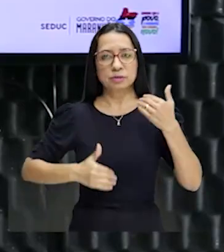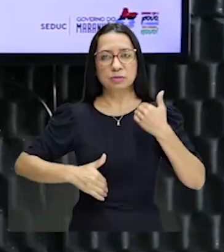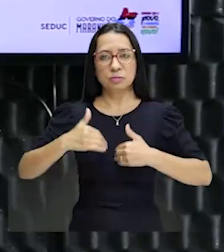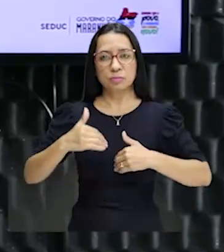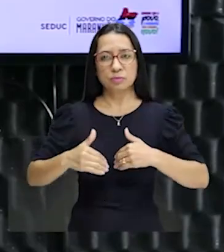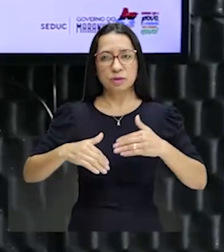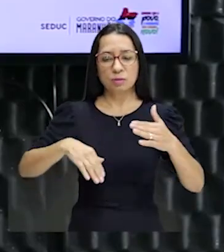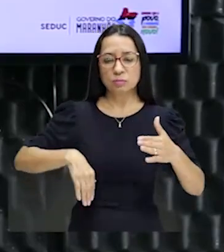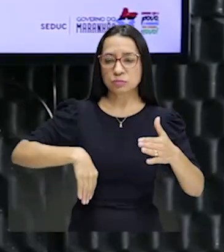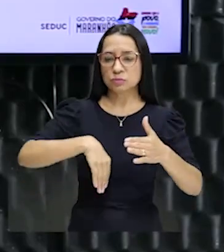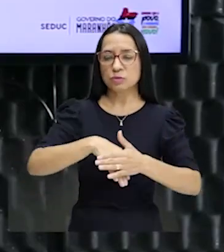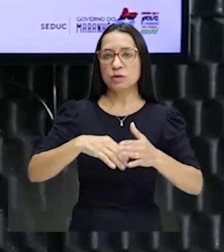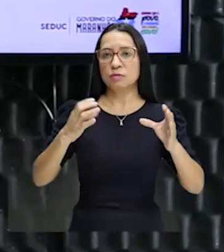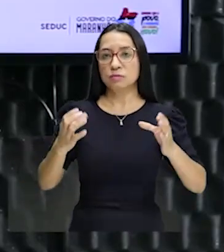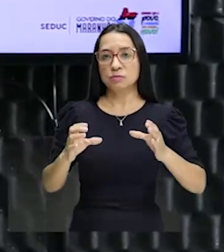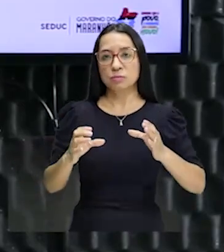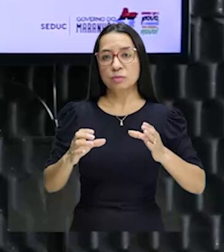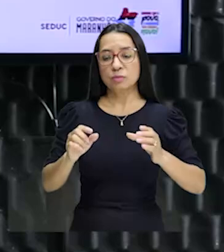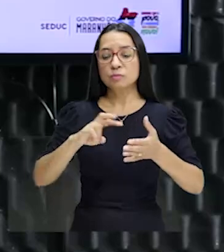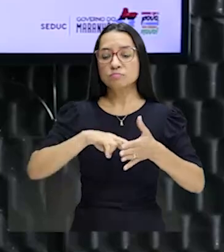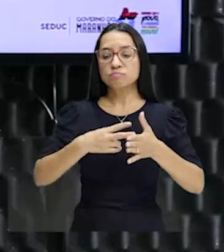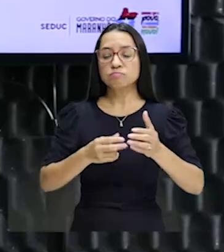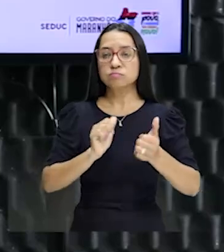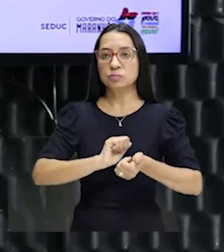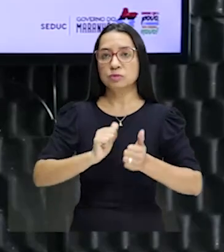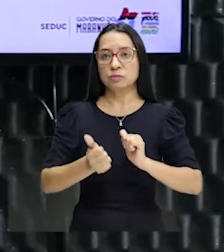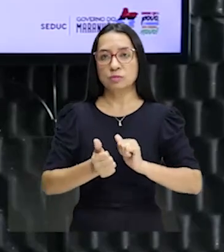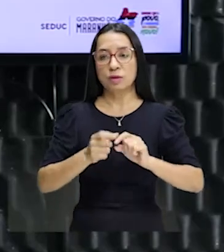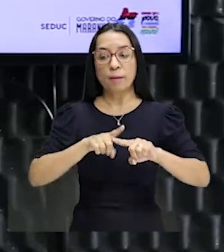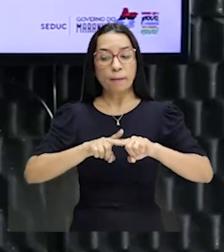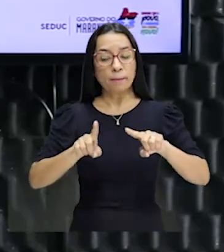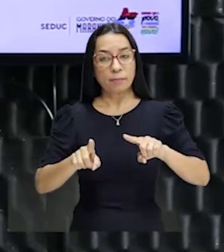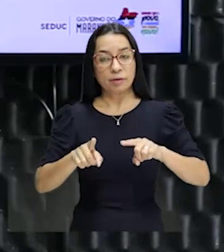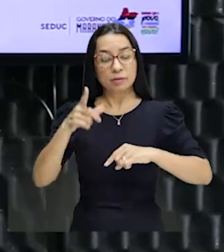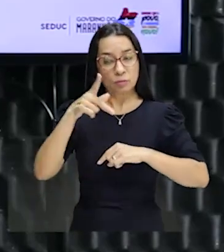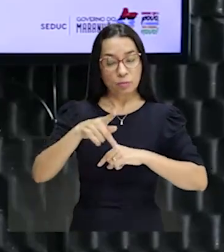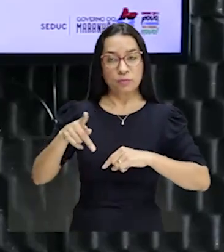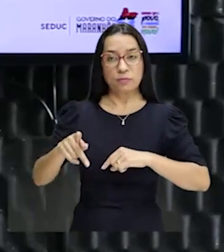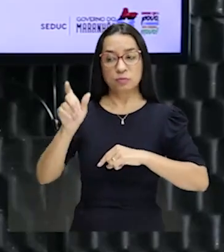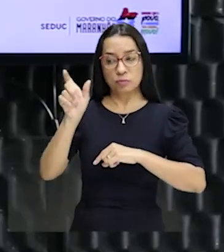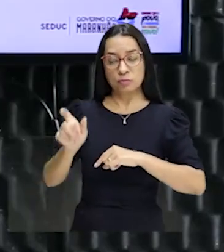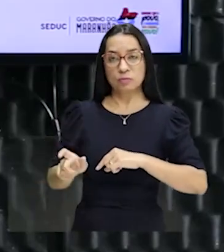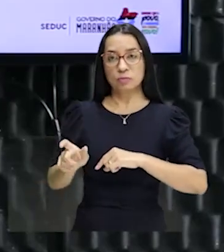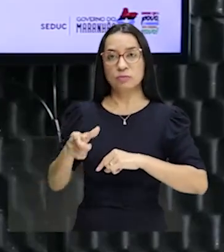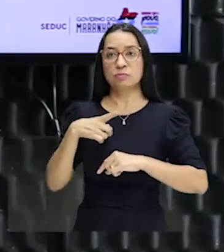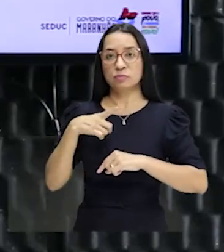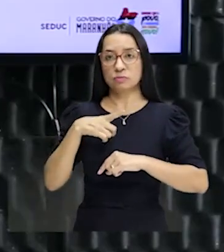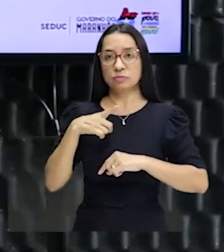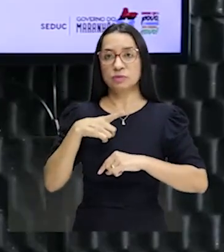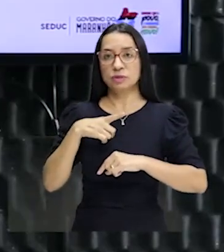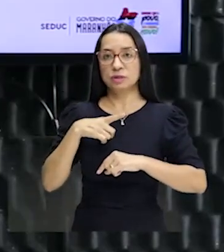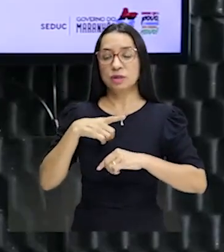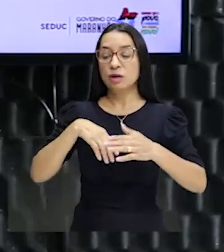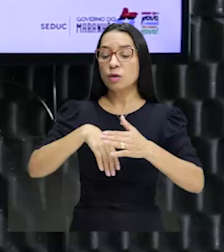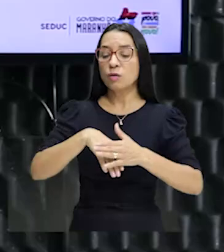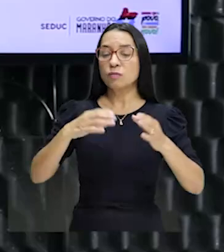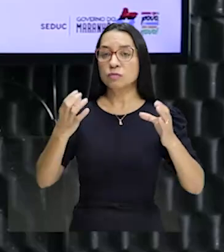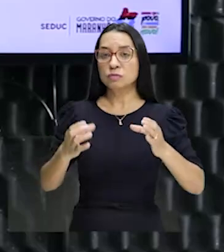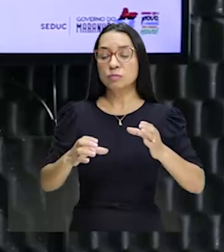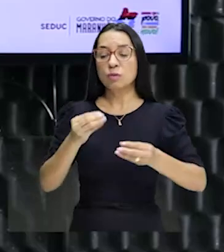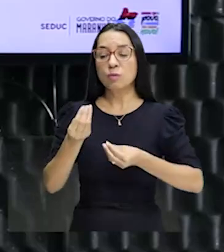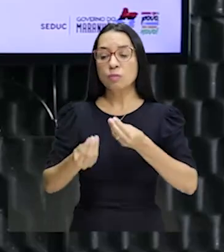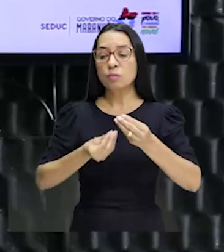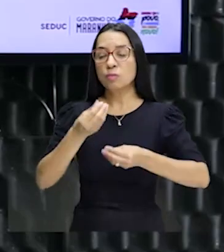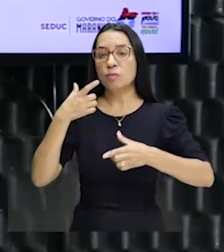Futebol que é um esporte. Mas eu posso ter o futebol como lazer, como uma